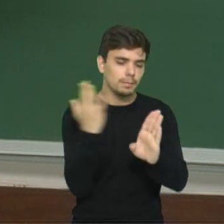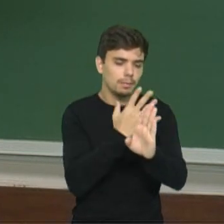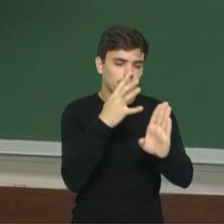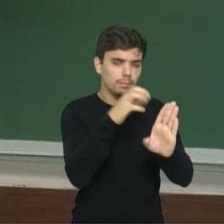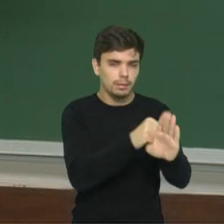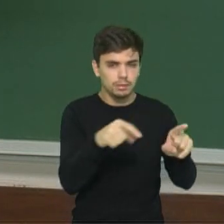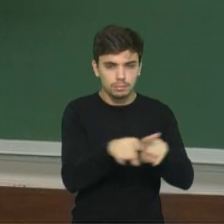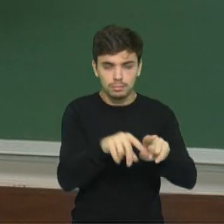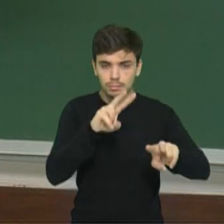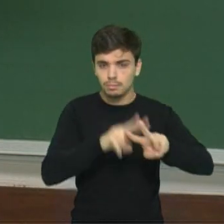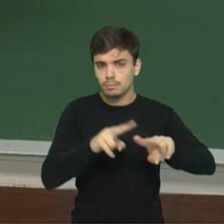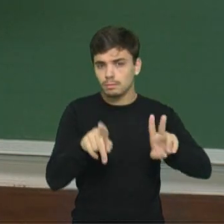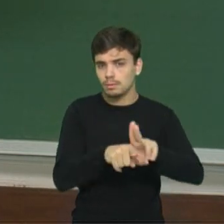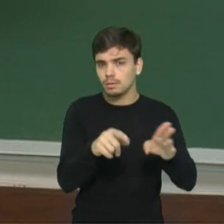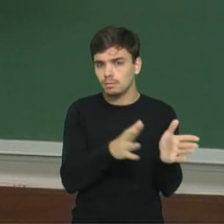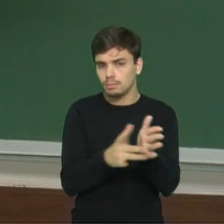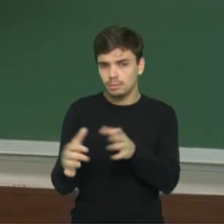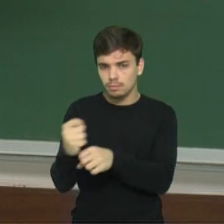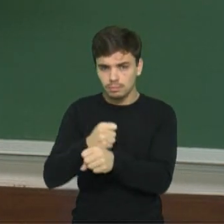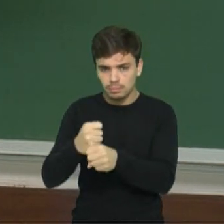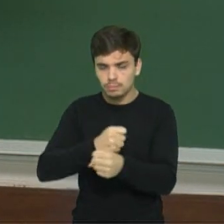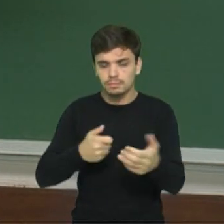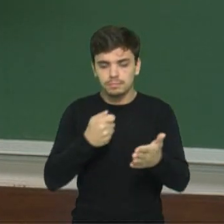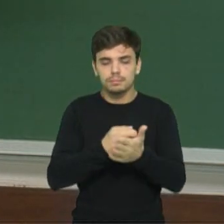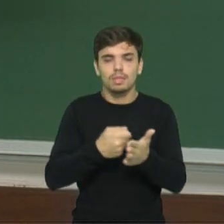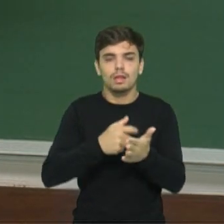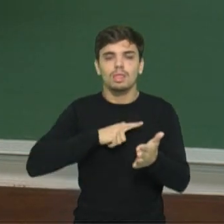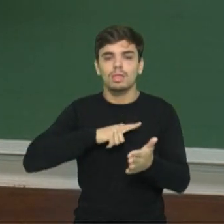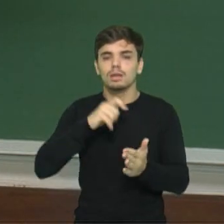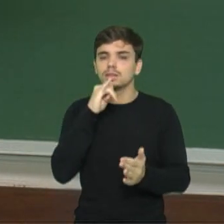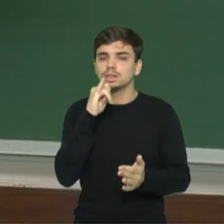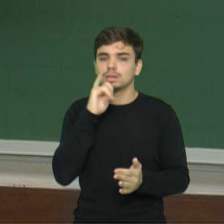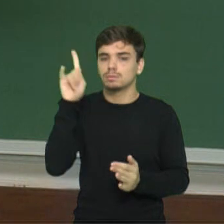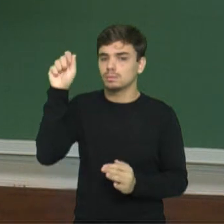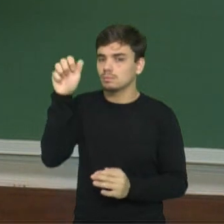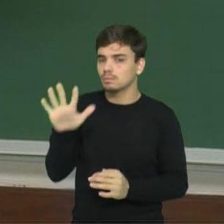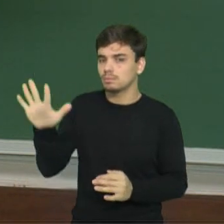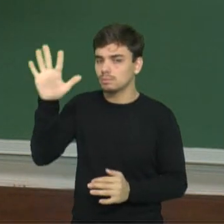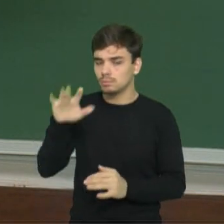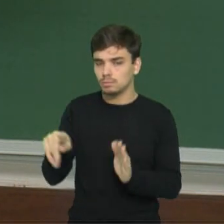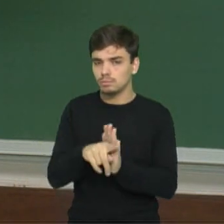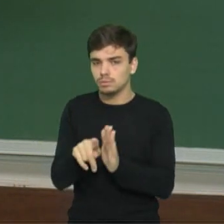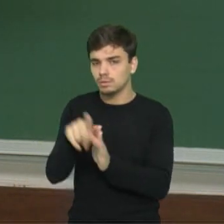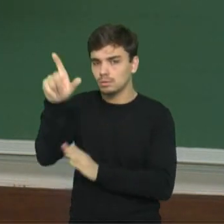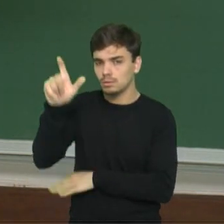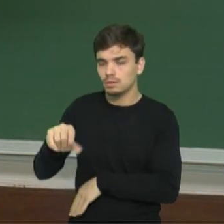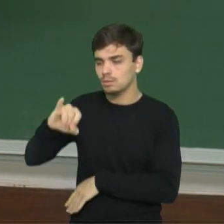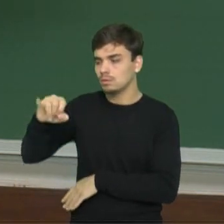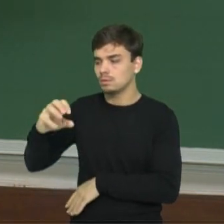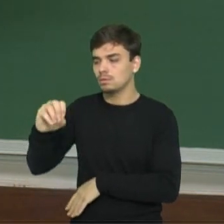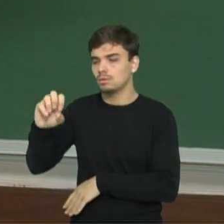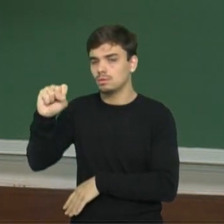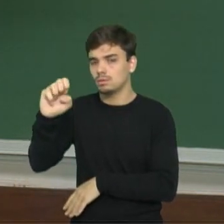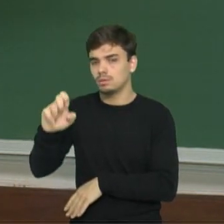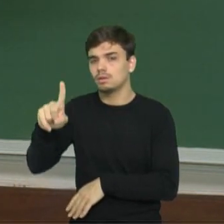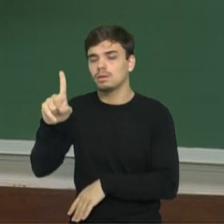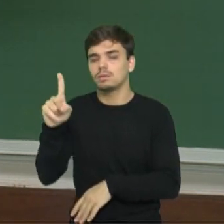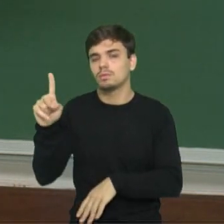presas durante o ano da ditadura. Trago aqui como exemplo essa foto do José Mujica. Foi